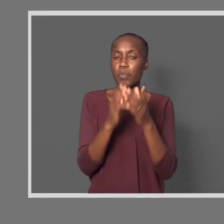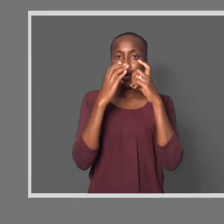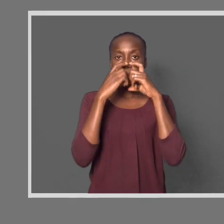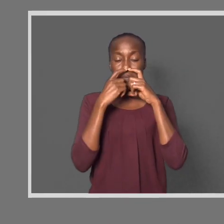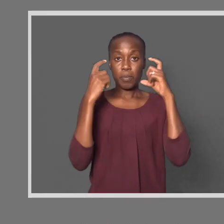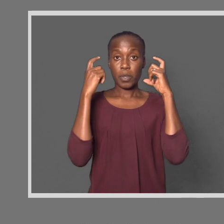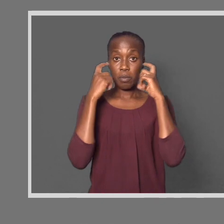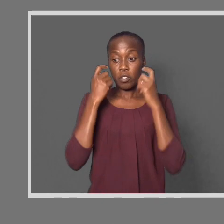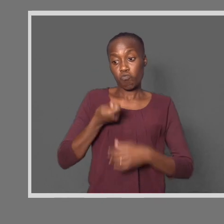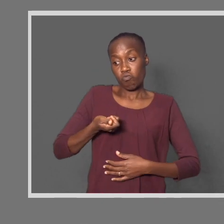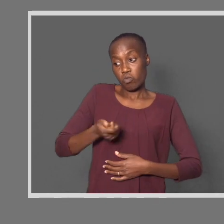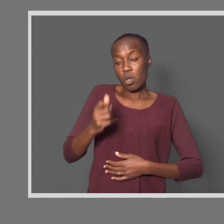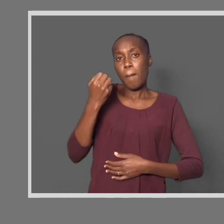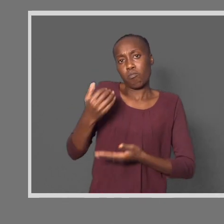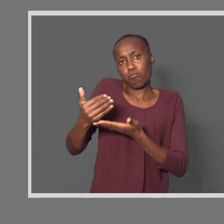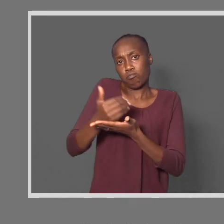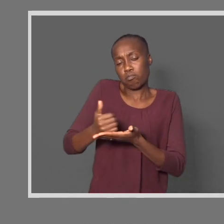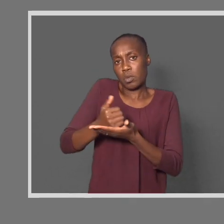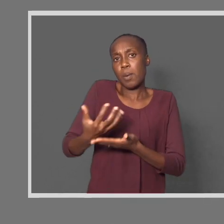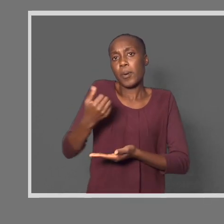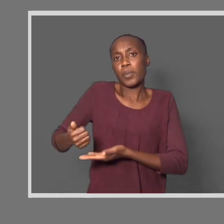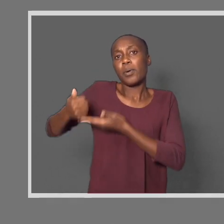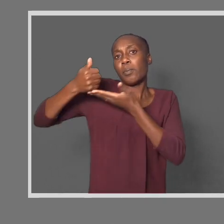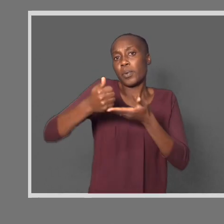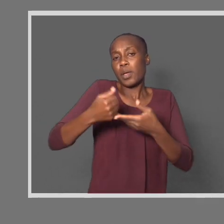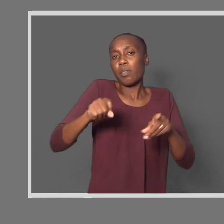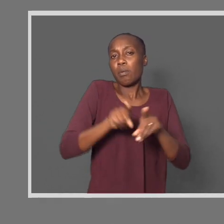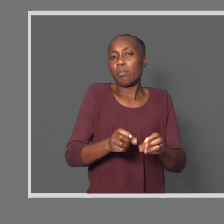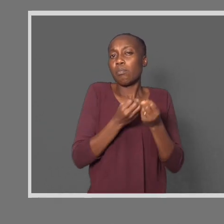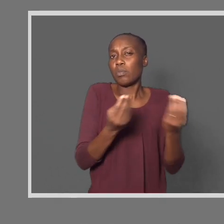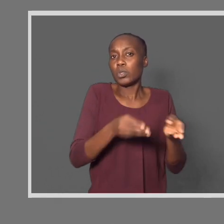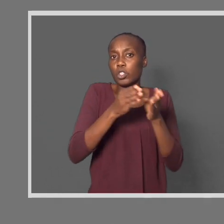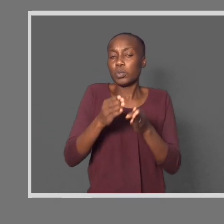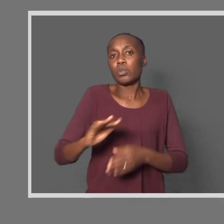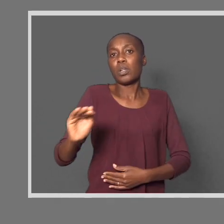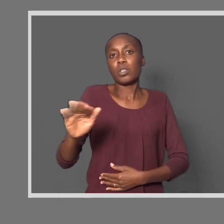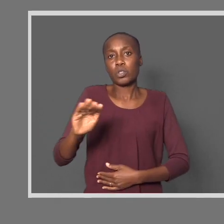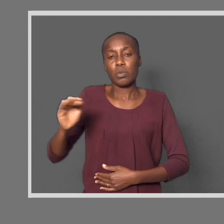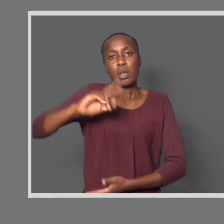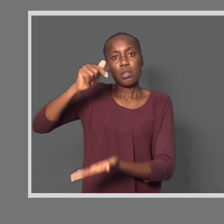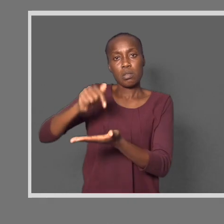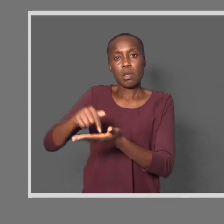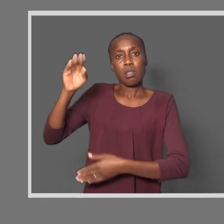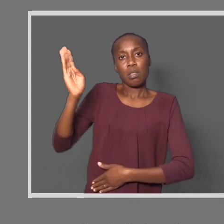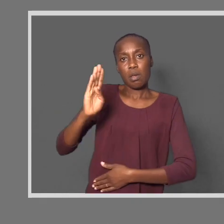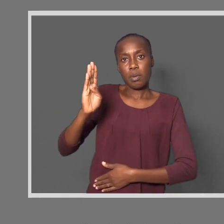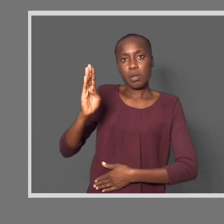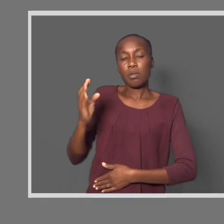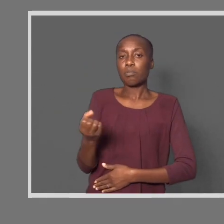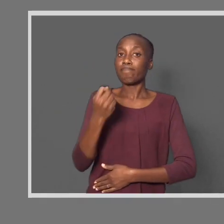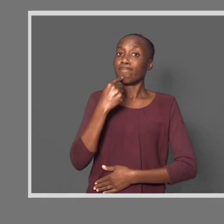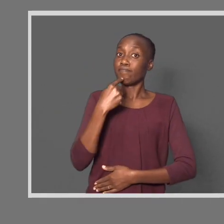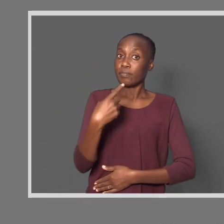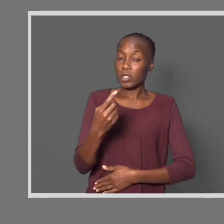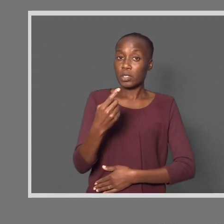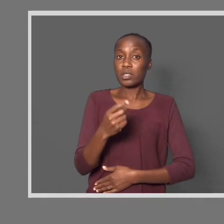produzindo produzindo máscaras eles vão ter algum ganho e também vão apoiar muitas pessoas nas comunidades aqui na cidade da Beia